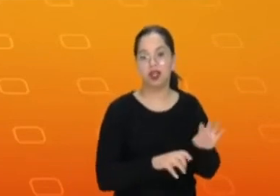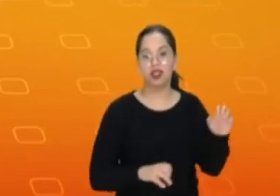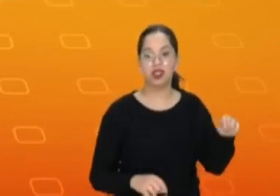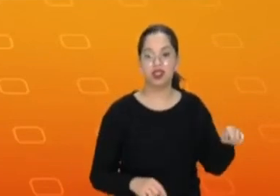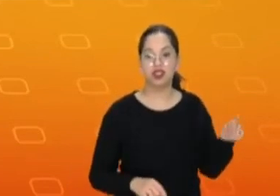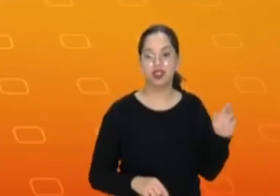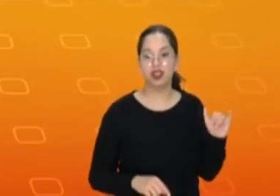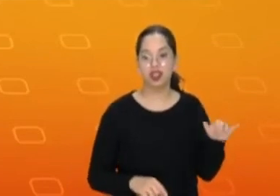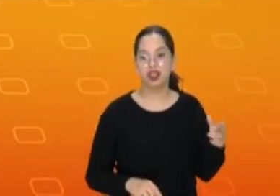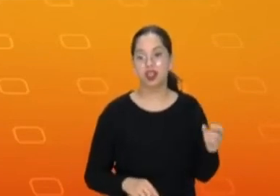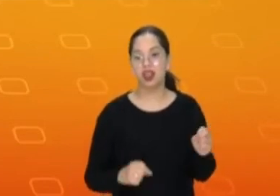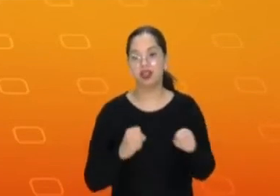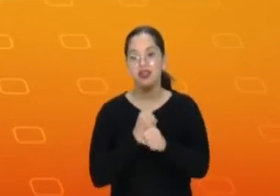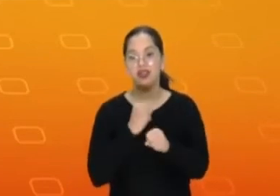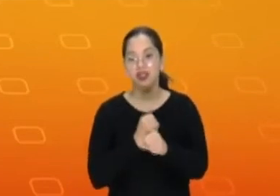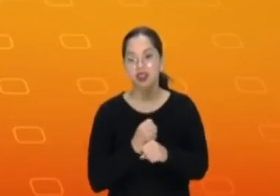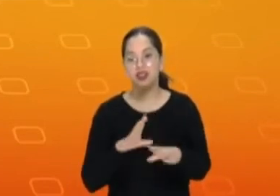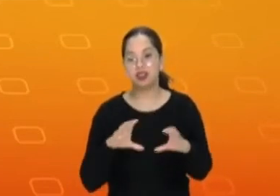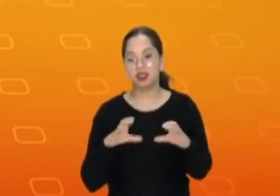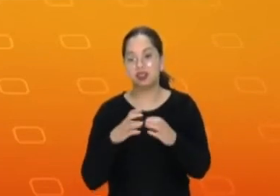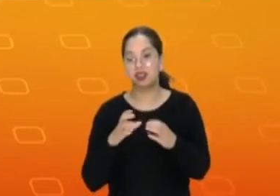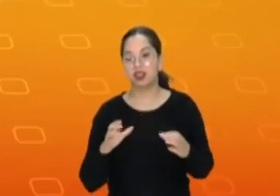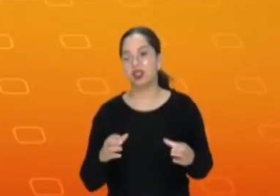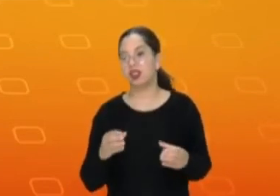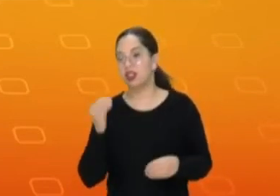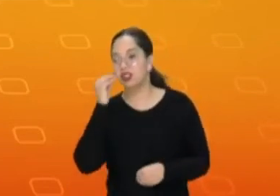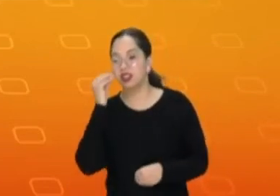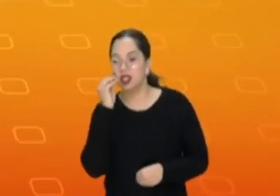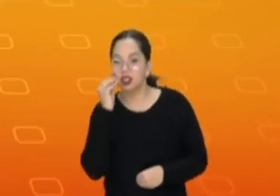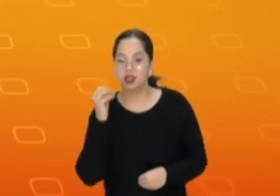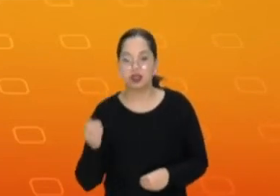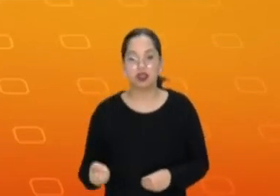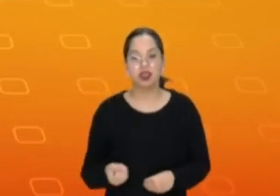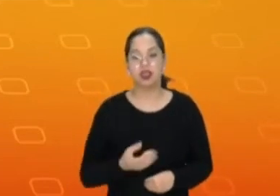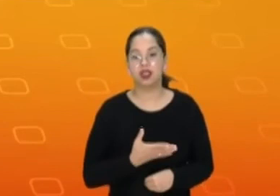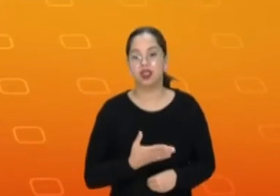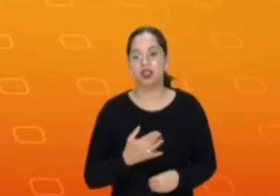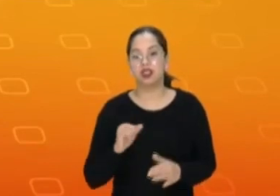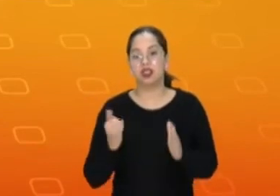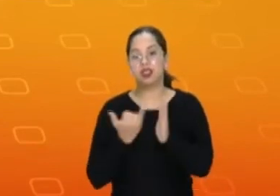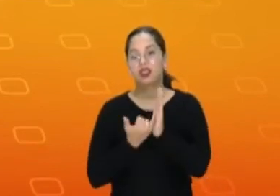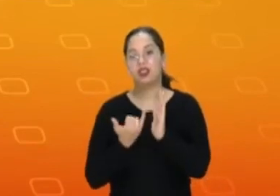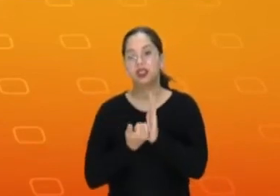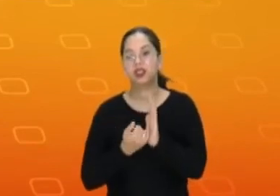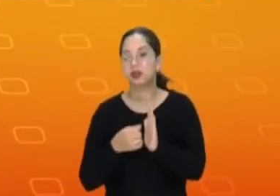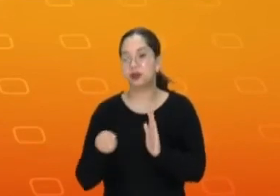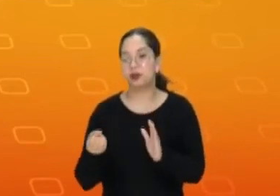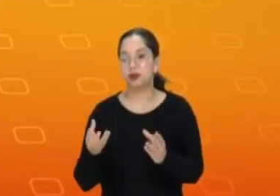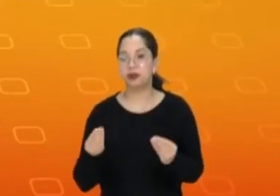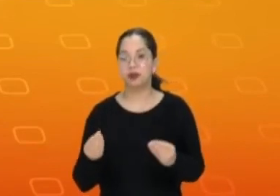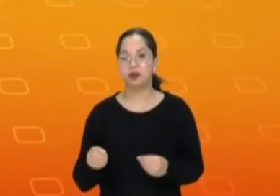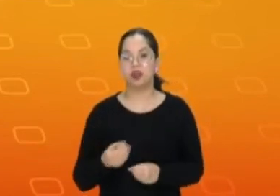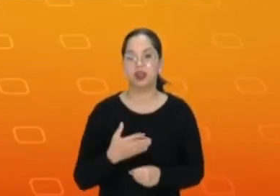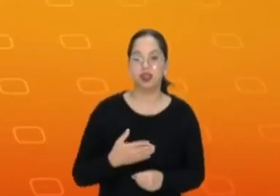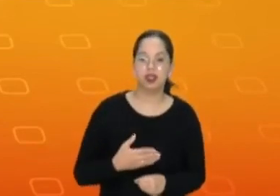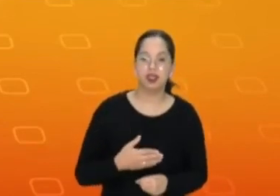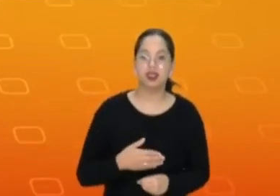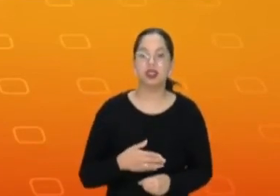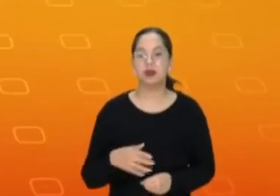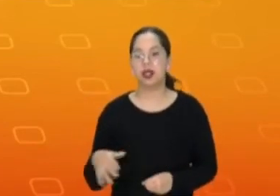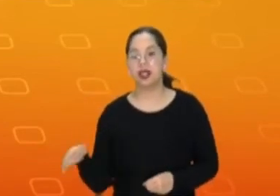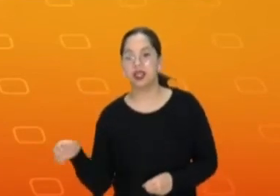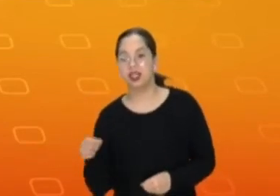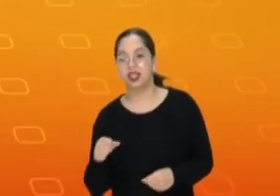faço a construção dessa equipe, tento galgar e invisto muito, às vezes, na troca da tecnologia para conseguir puxar quem está fora do